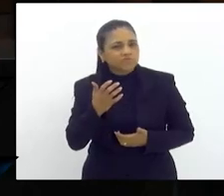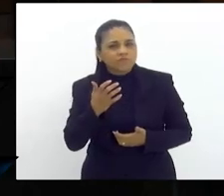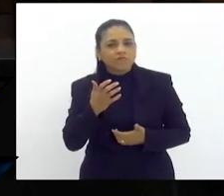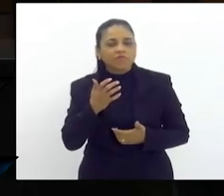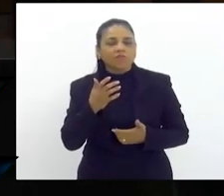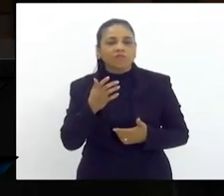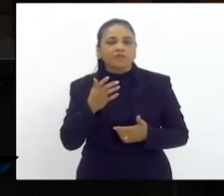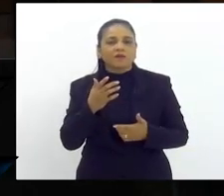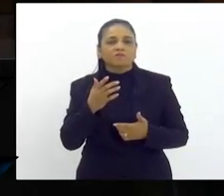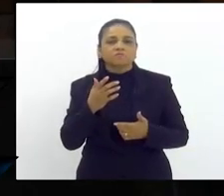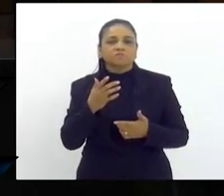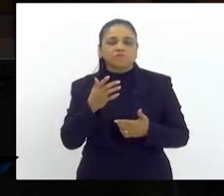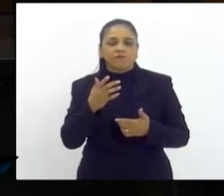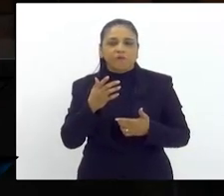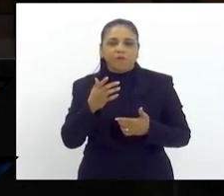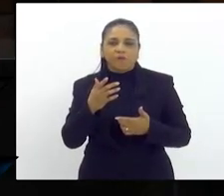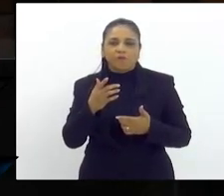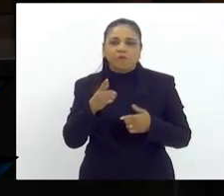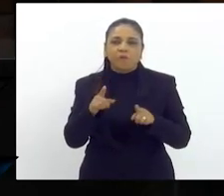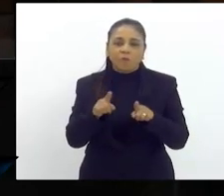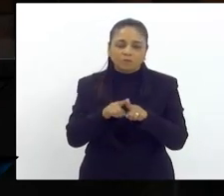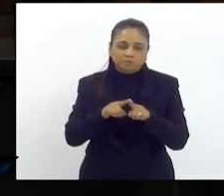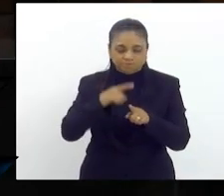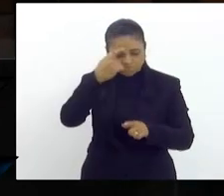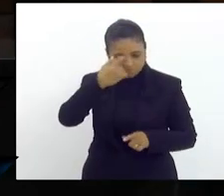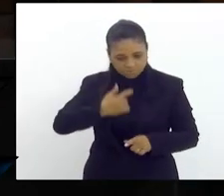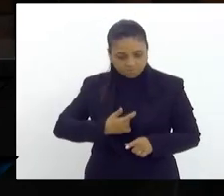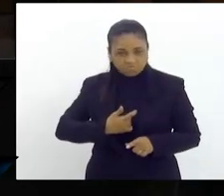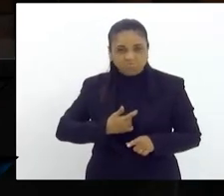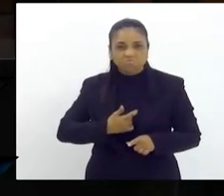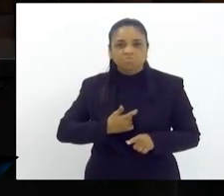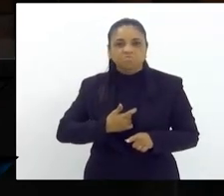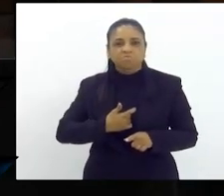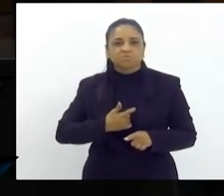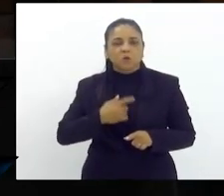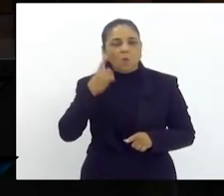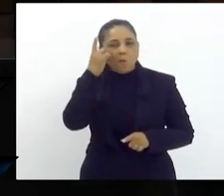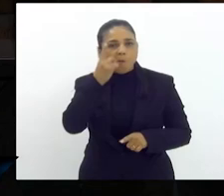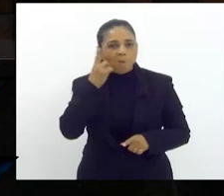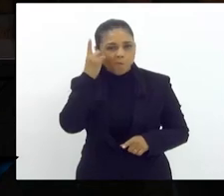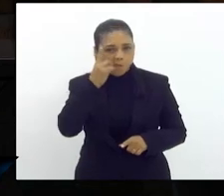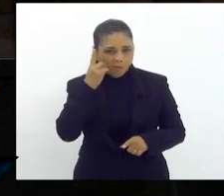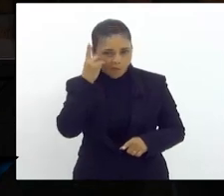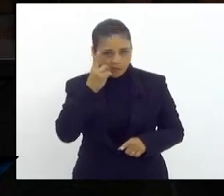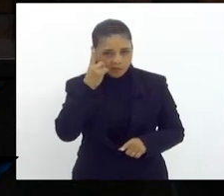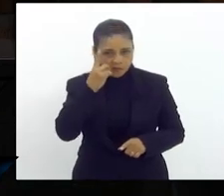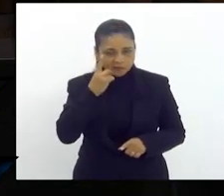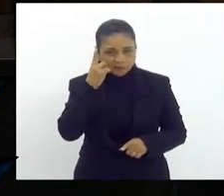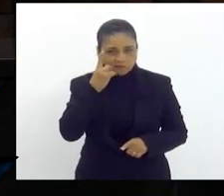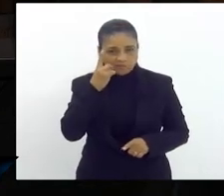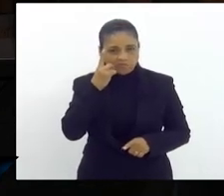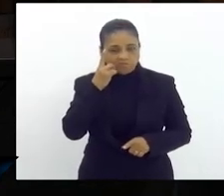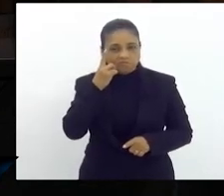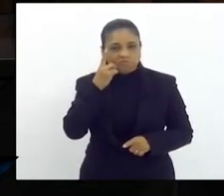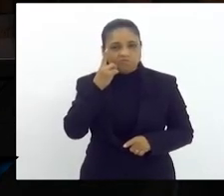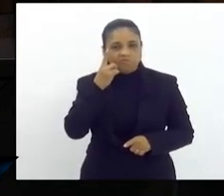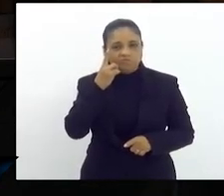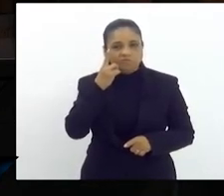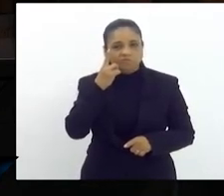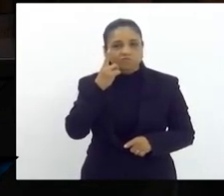também me solidarizar pessoalmente e enquanto parlamentar diretamente com